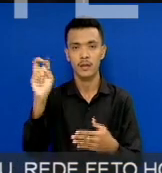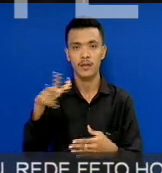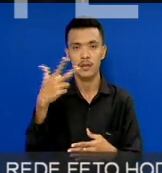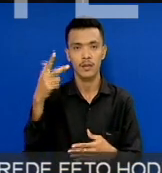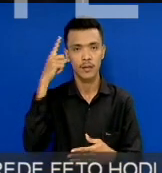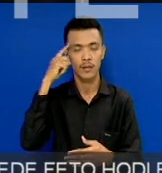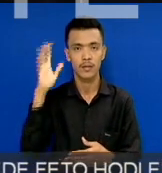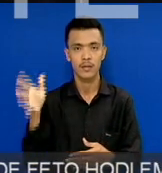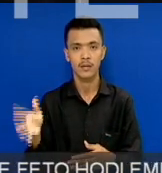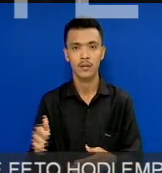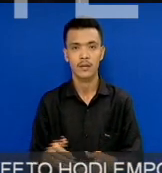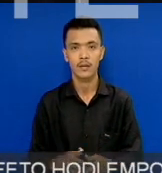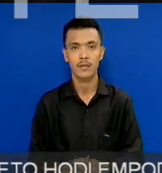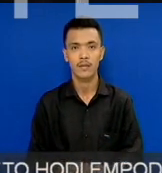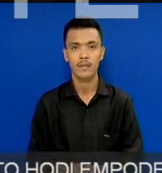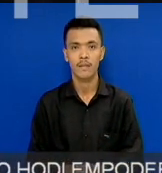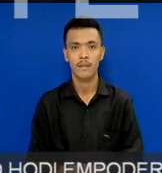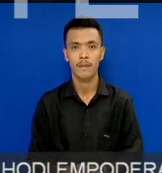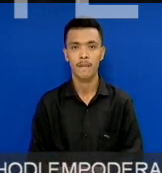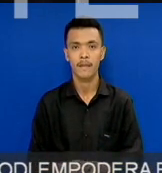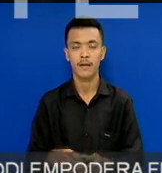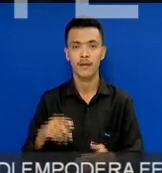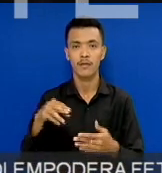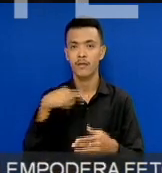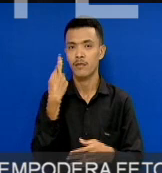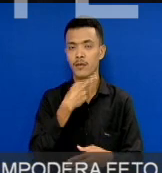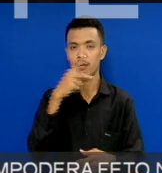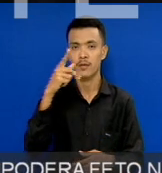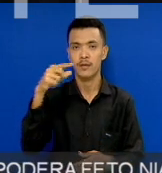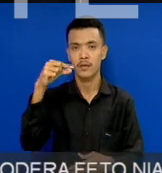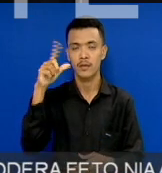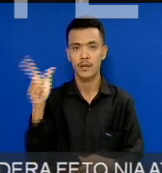$13.75. E força quilograma, né? 20 quilos, né?